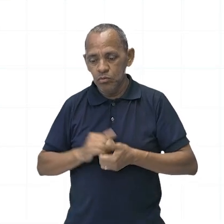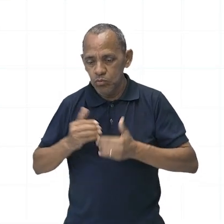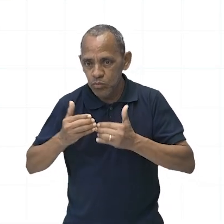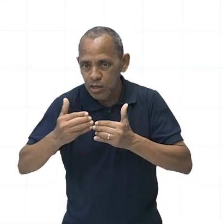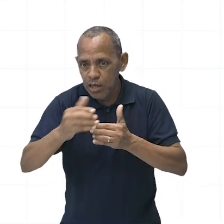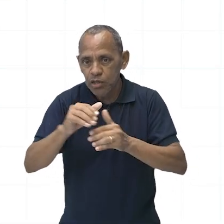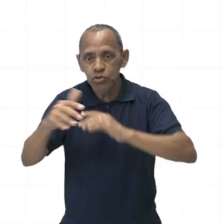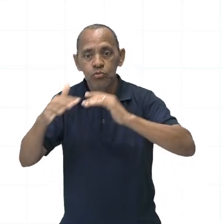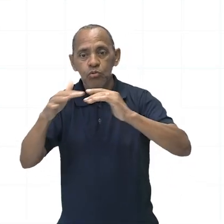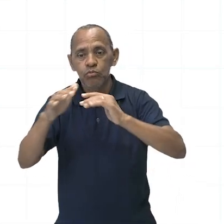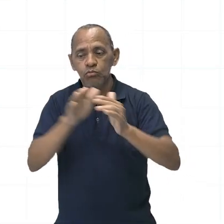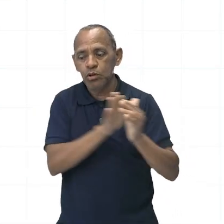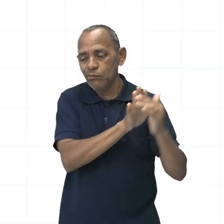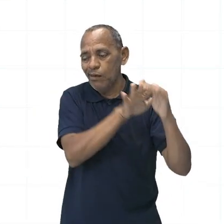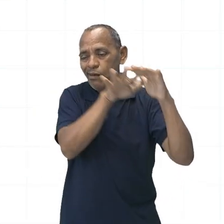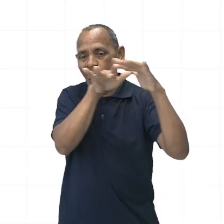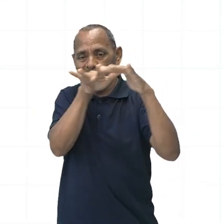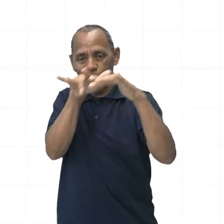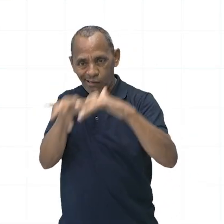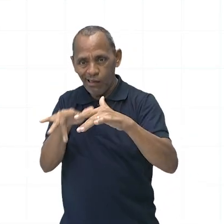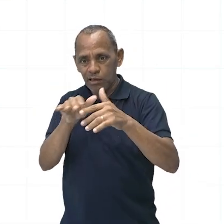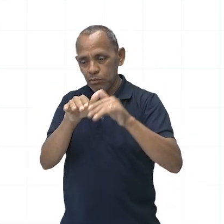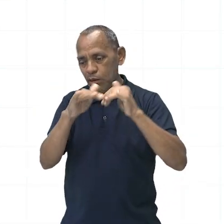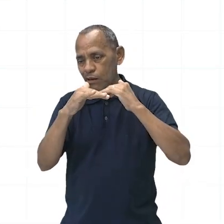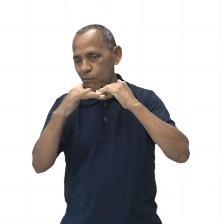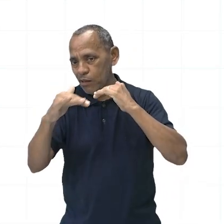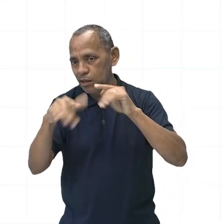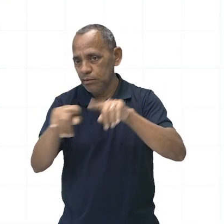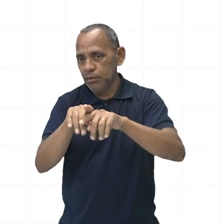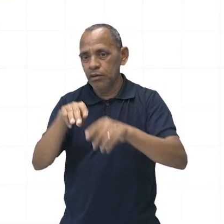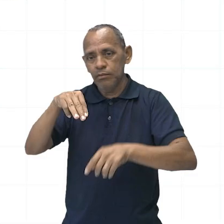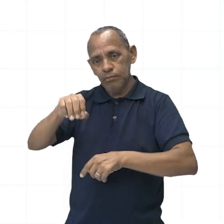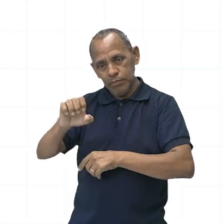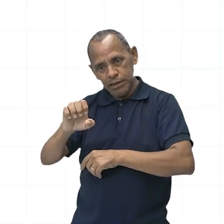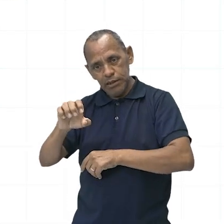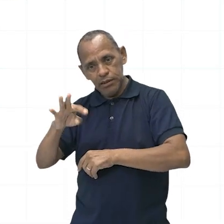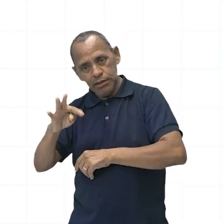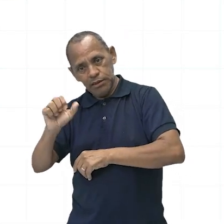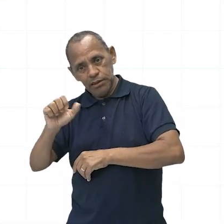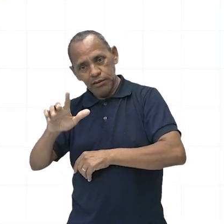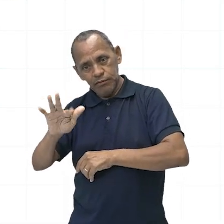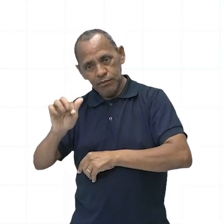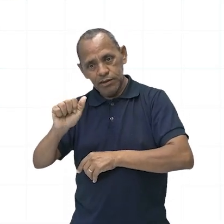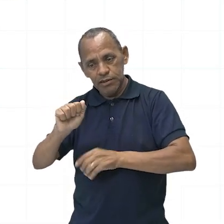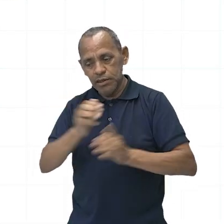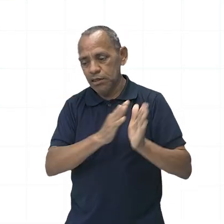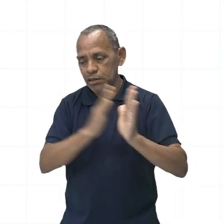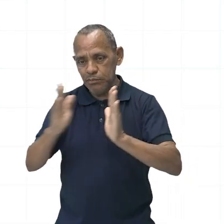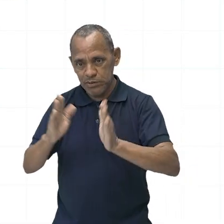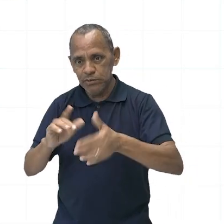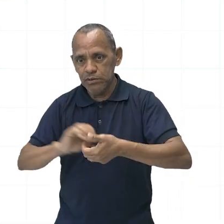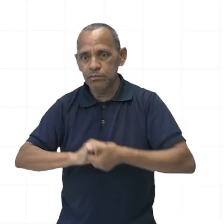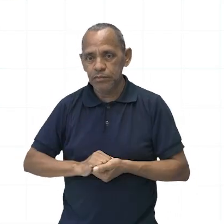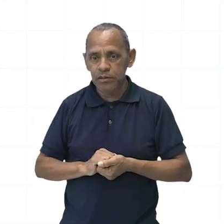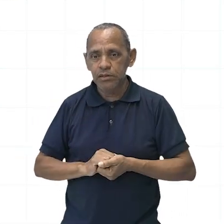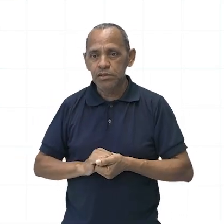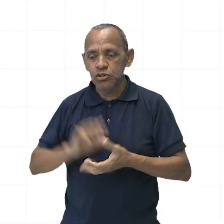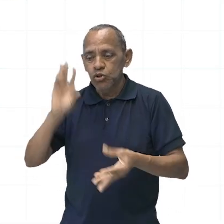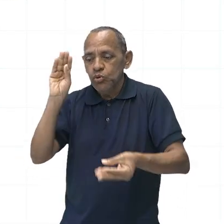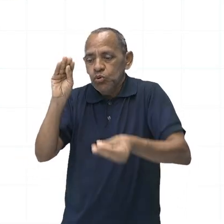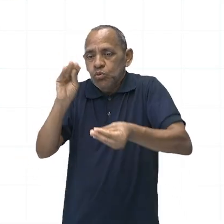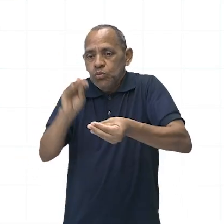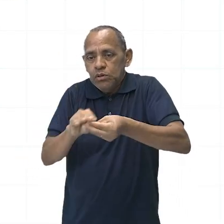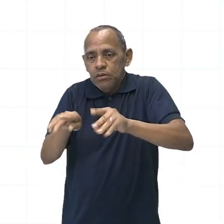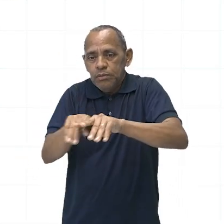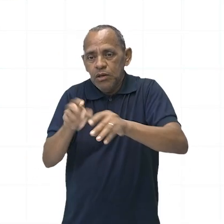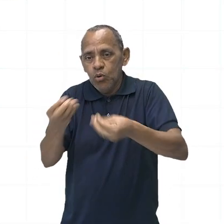em direção à placa metafásica. Então, nessa fase, os cromossomos voltam a se condensar. Então, vamos observar aqui, então,